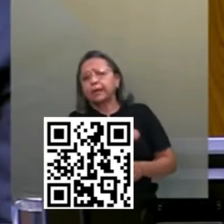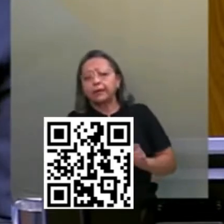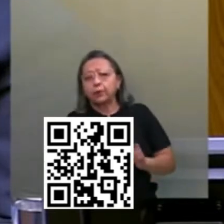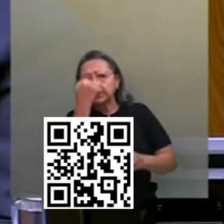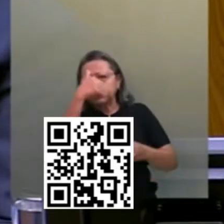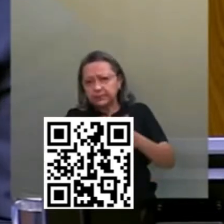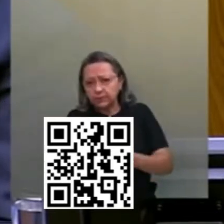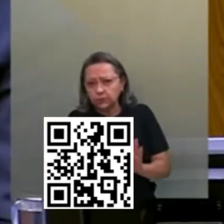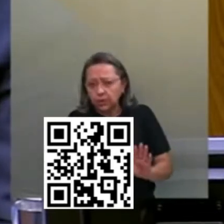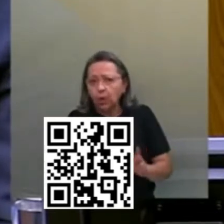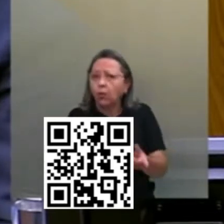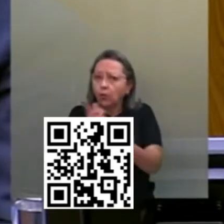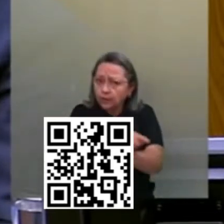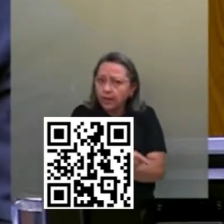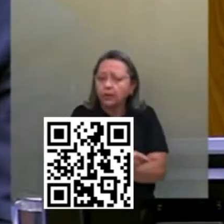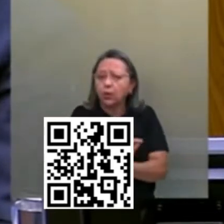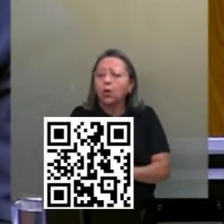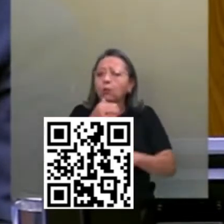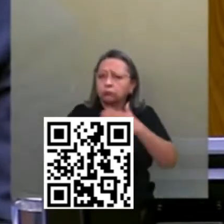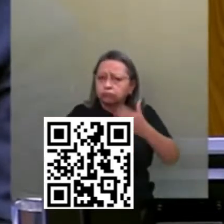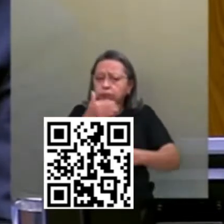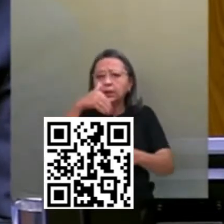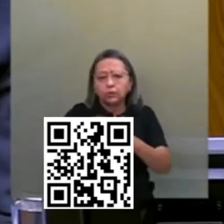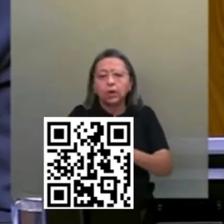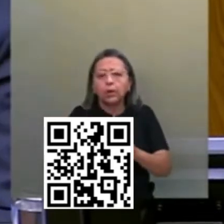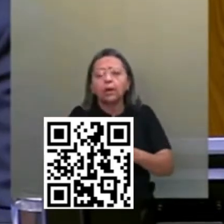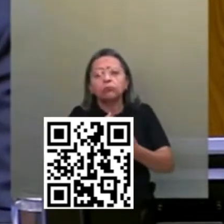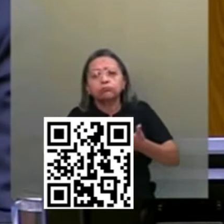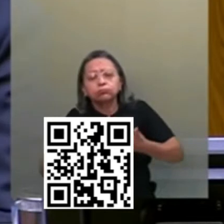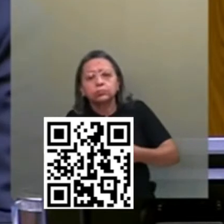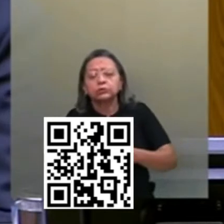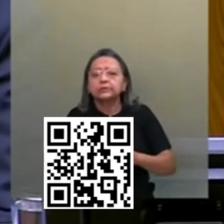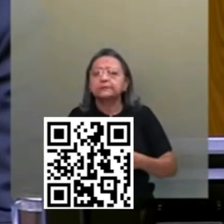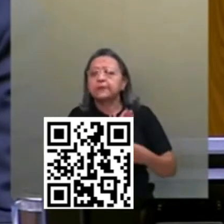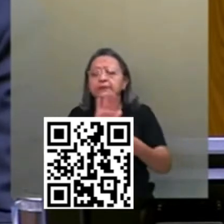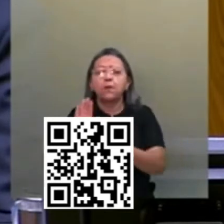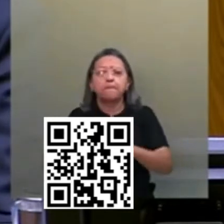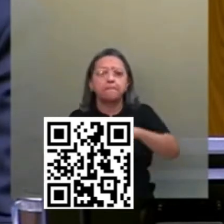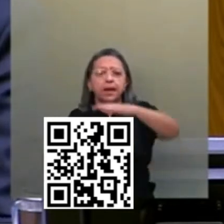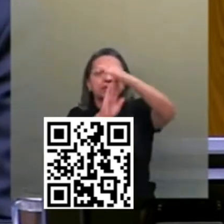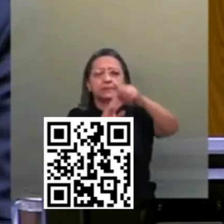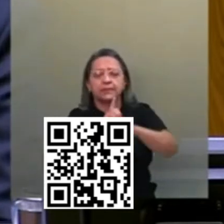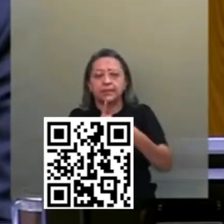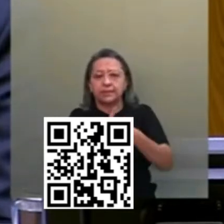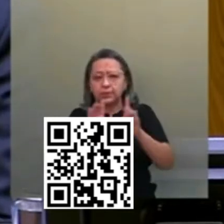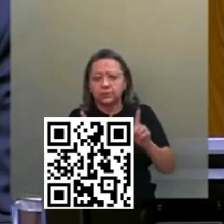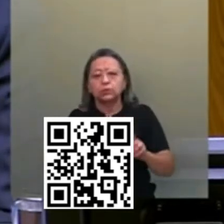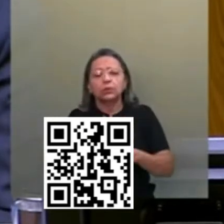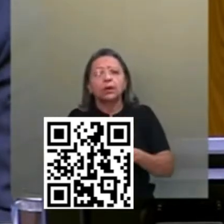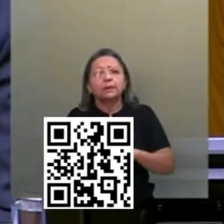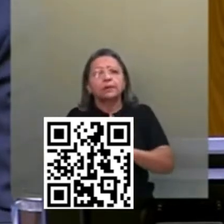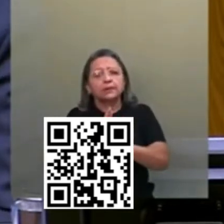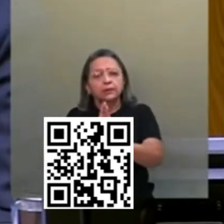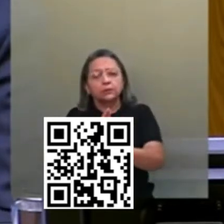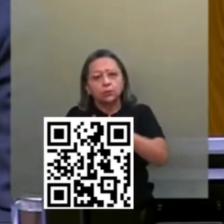das eleições. Pelo contrário, o processo eleitoral é o instrumento de expressão máxima da democracia. Os representantes do povo